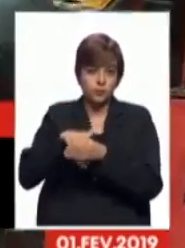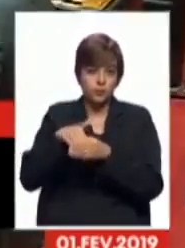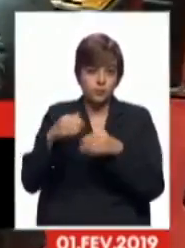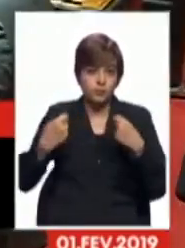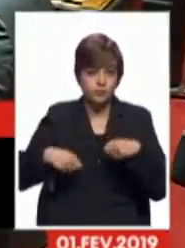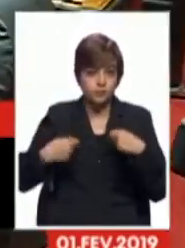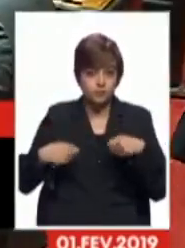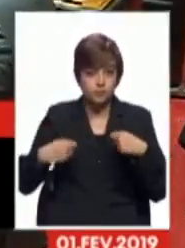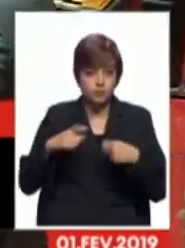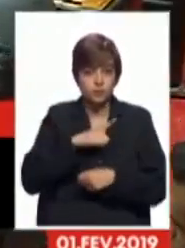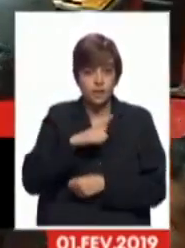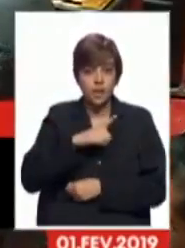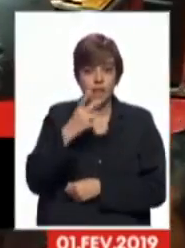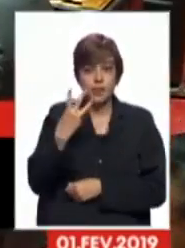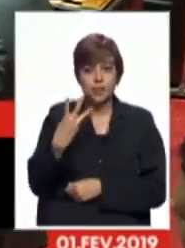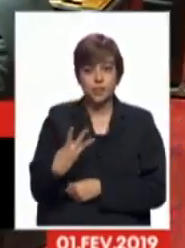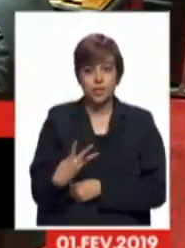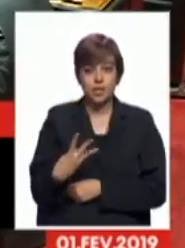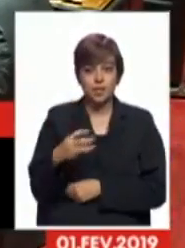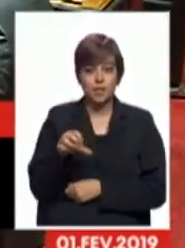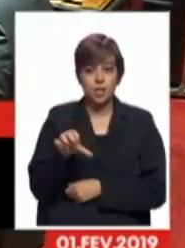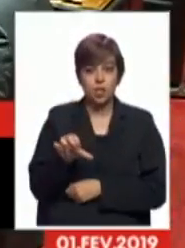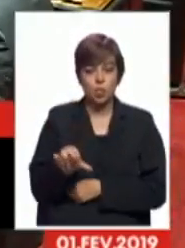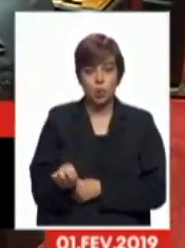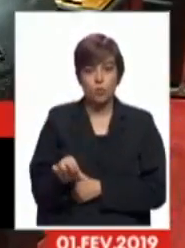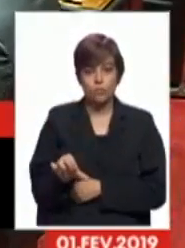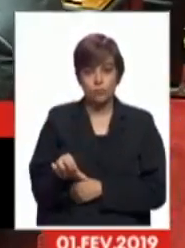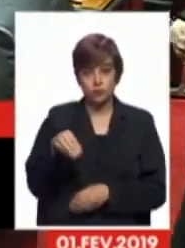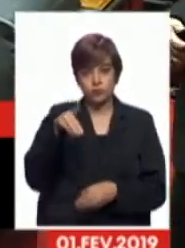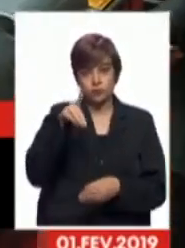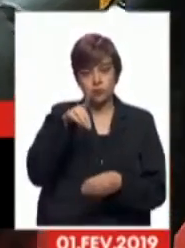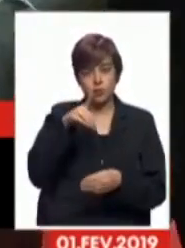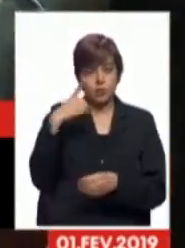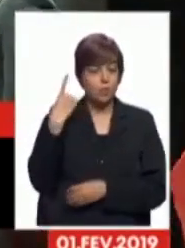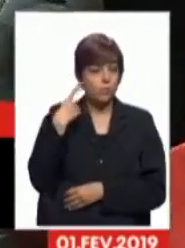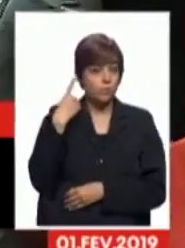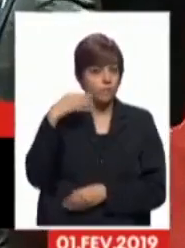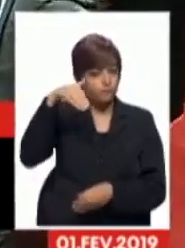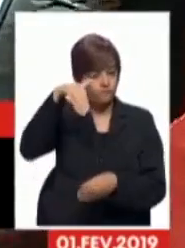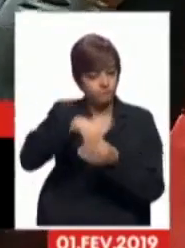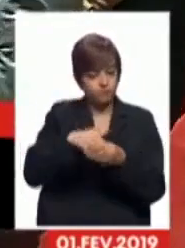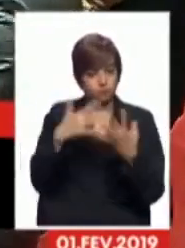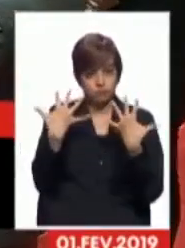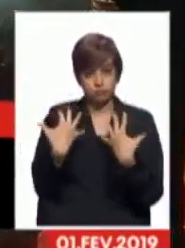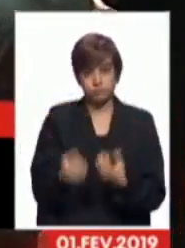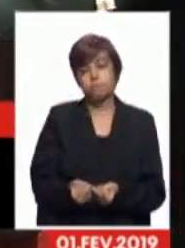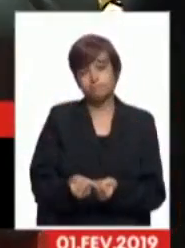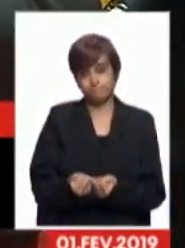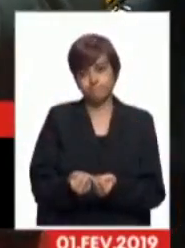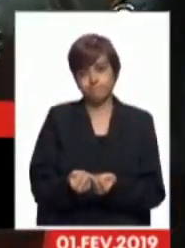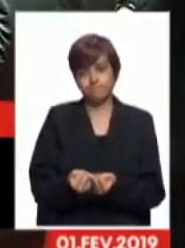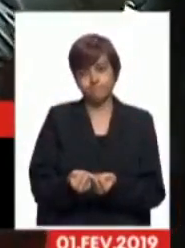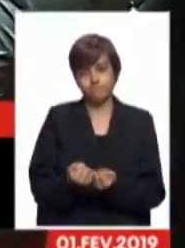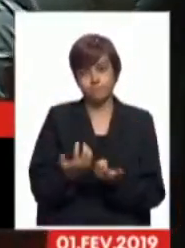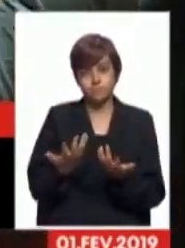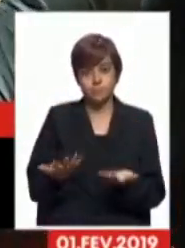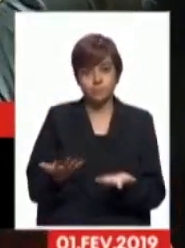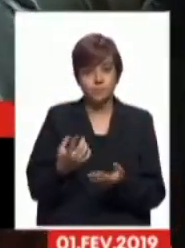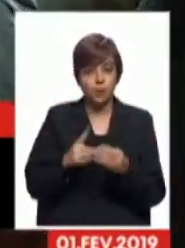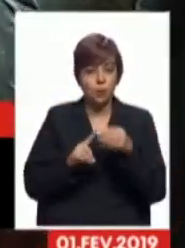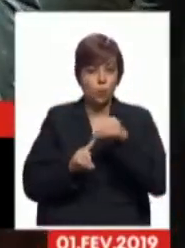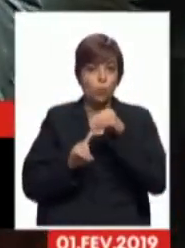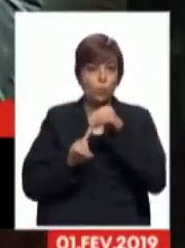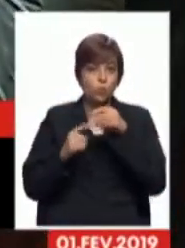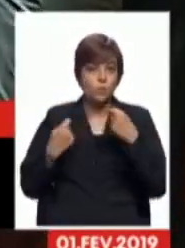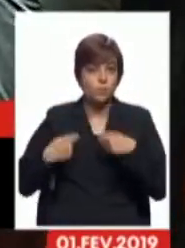que 39 deputados votem a favor do nome do deputado Agostinho Patrus. É o único cargo para o qual